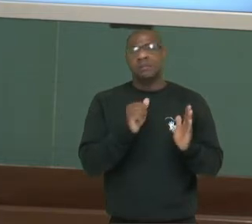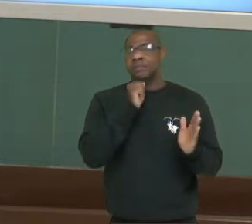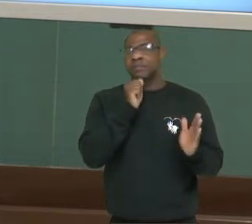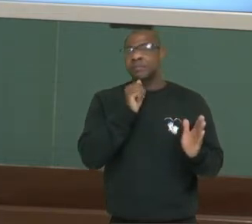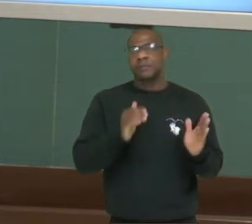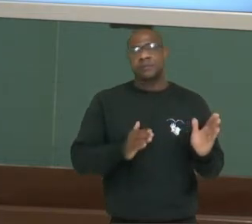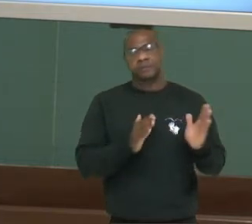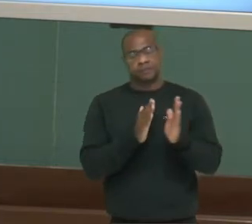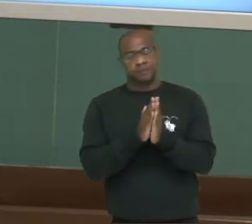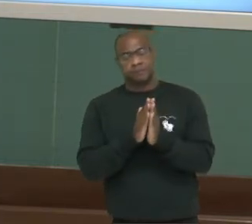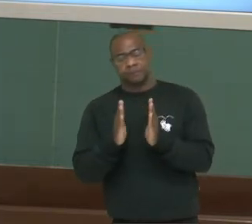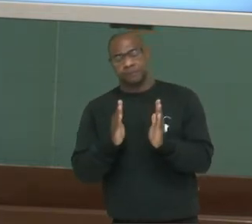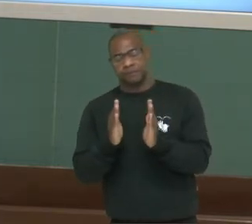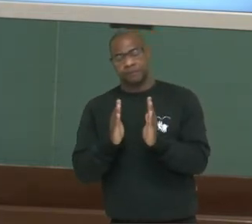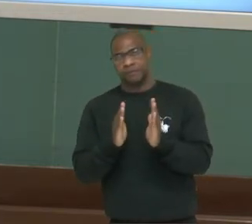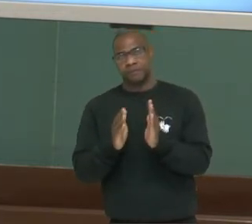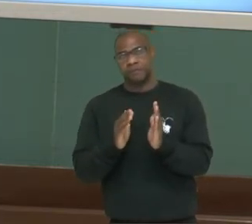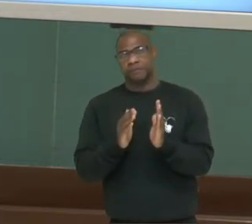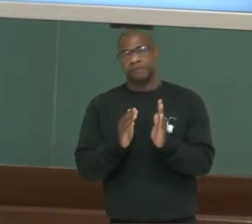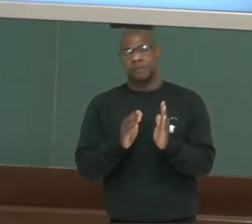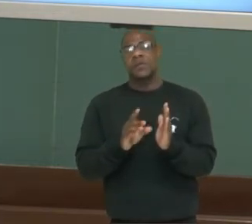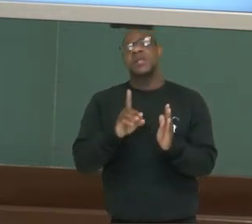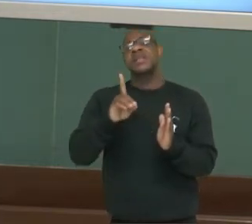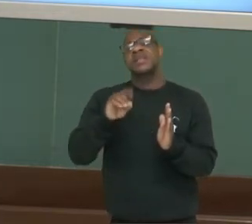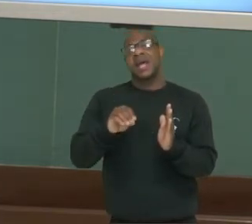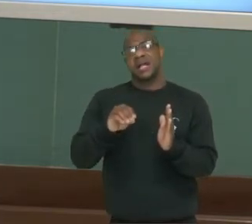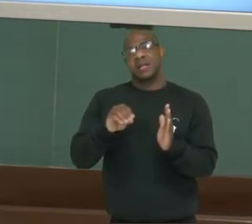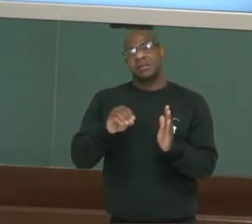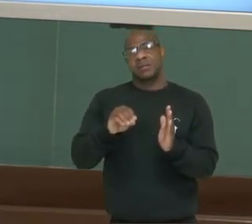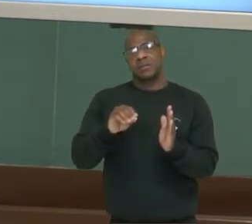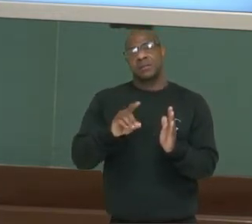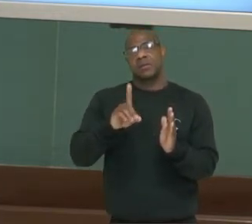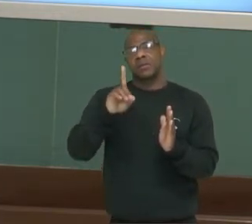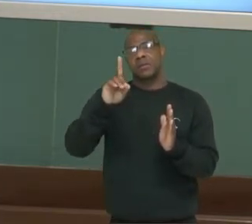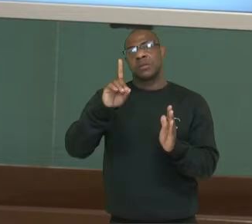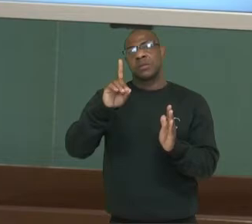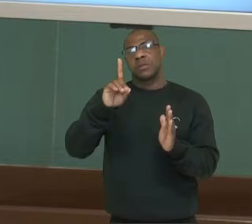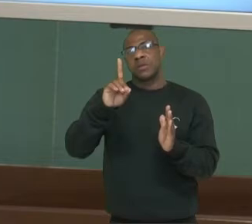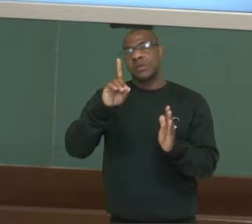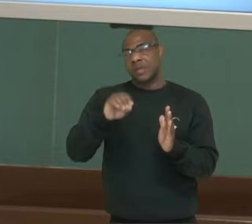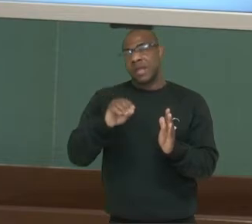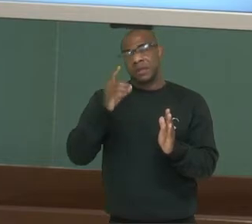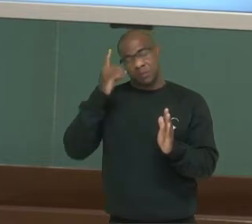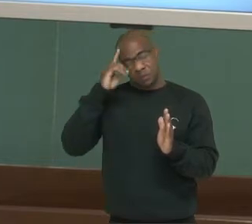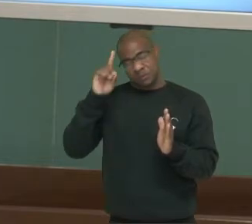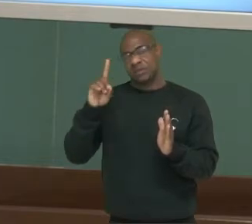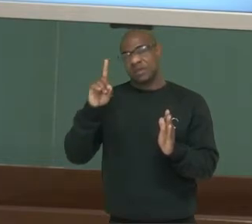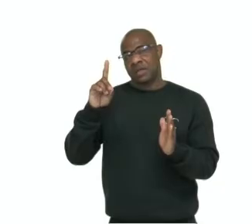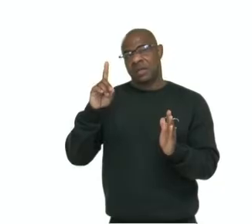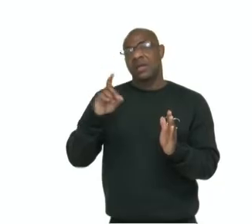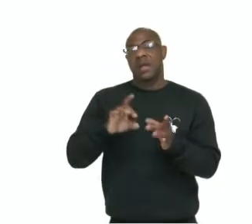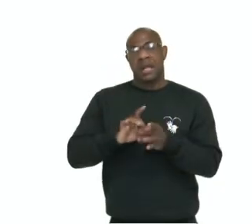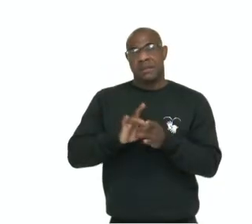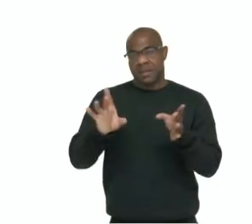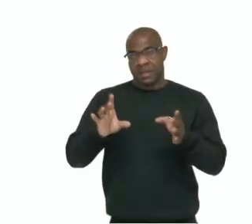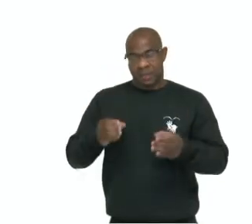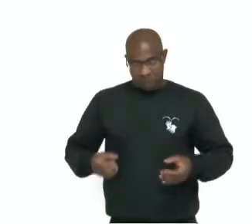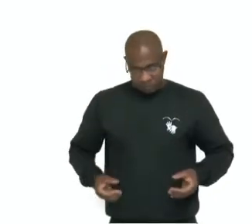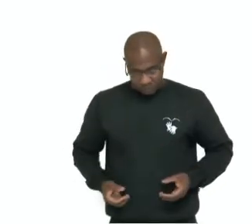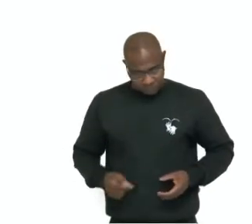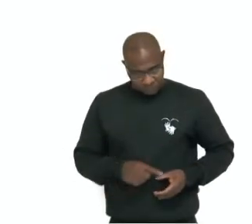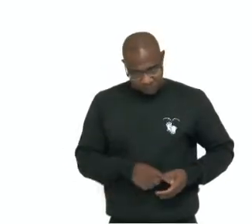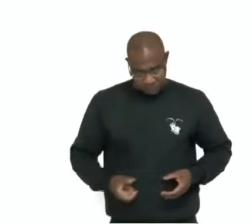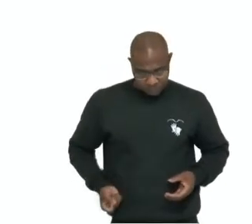metade desse ciclo, no 14º dia, ocorre a liberação do ovócito secundário para a tuba uterina, é o